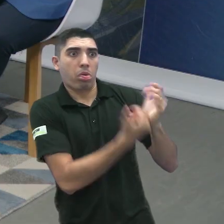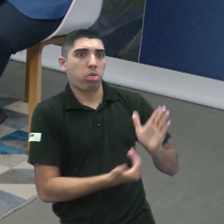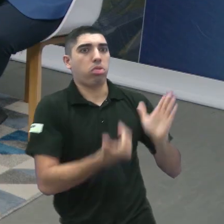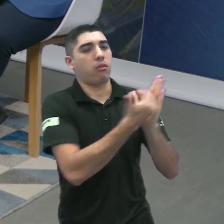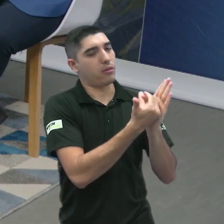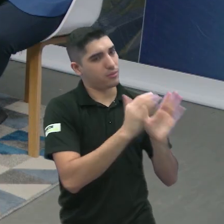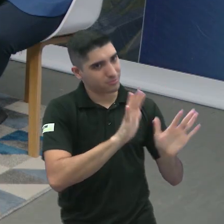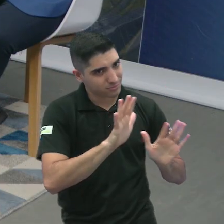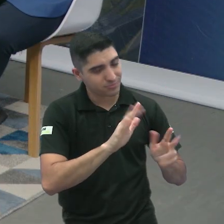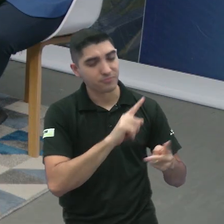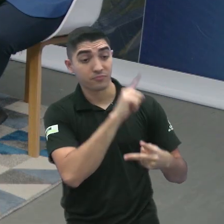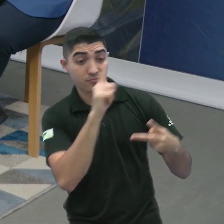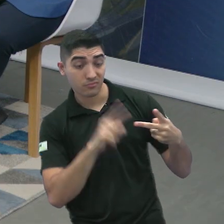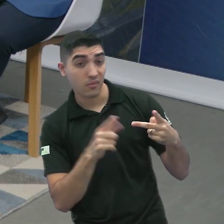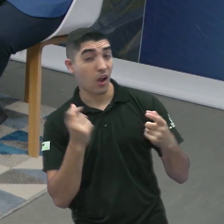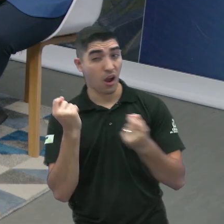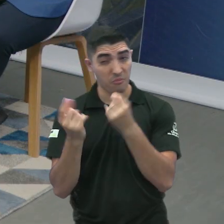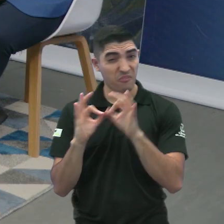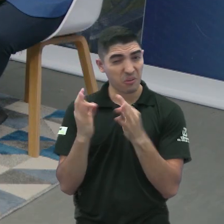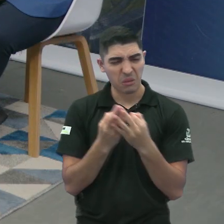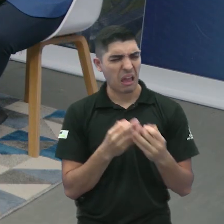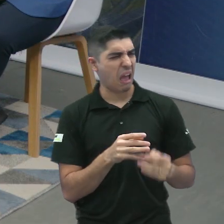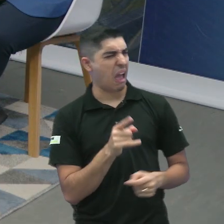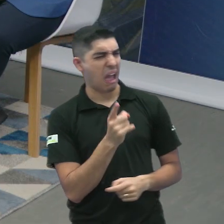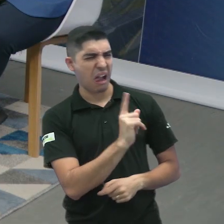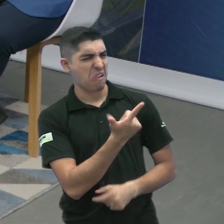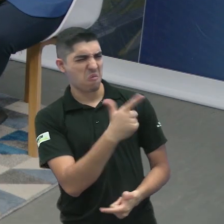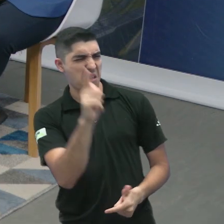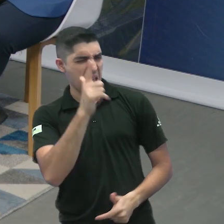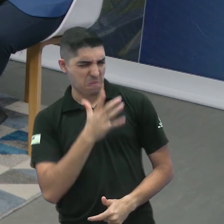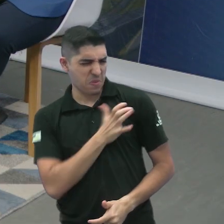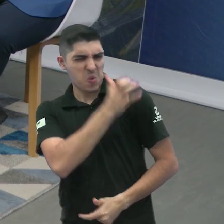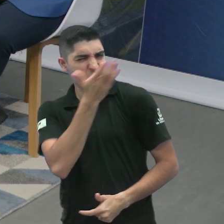que recriminam, que falam que isso não existe, que tem que buscar